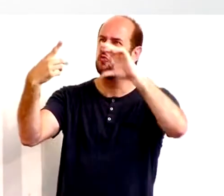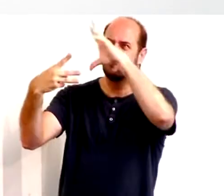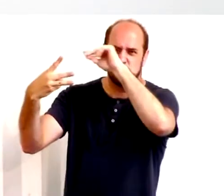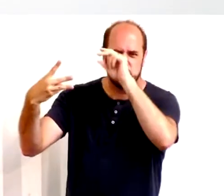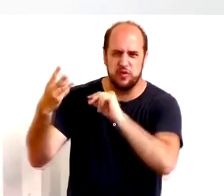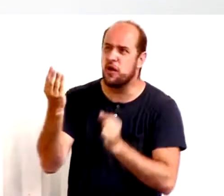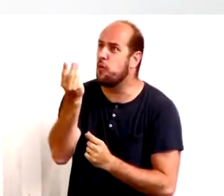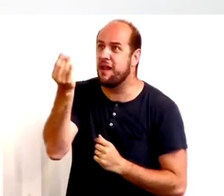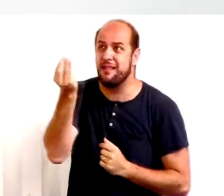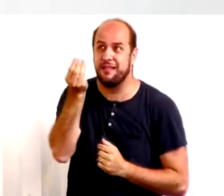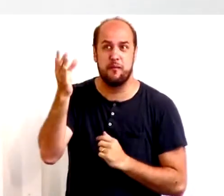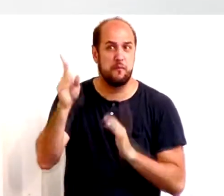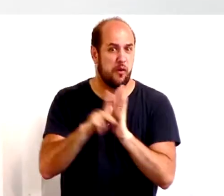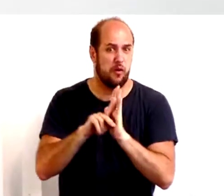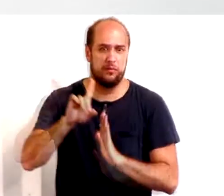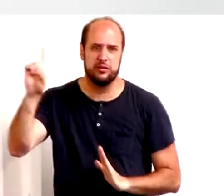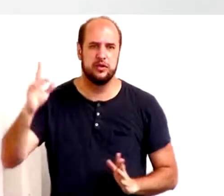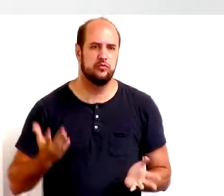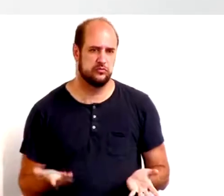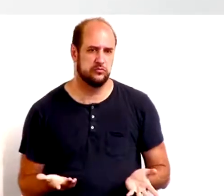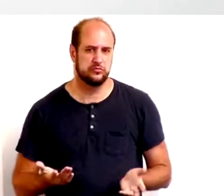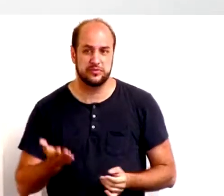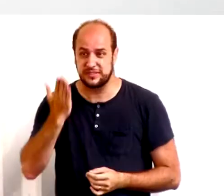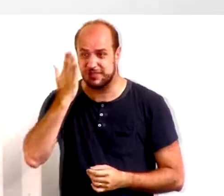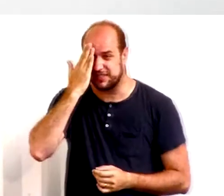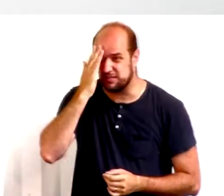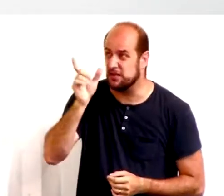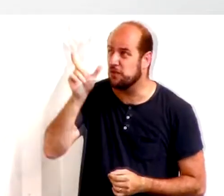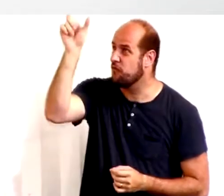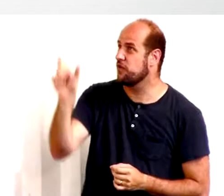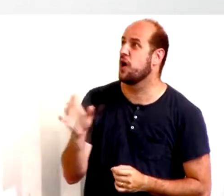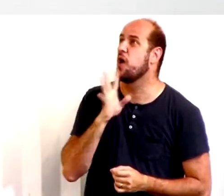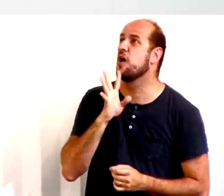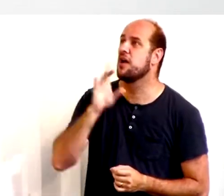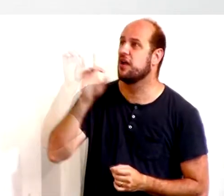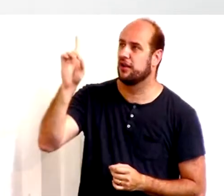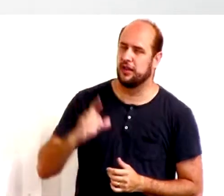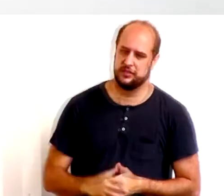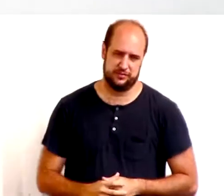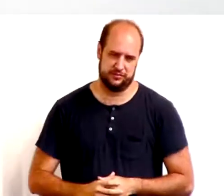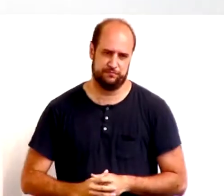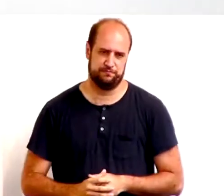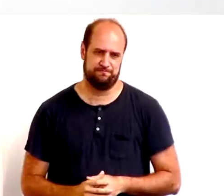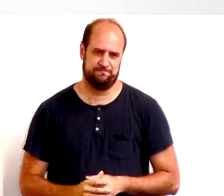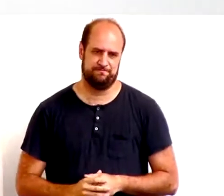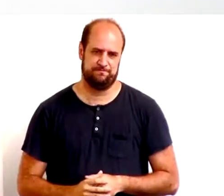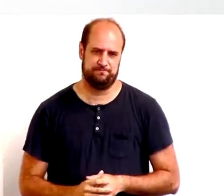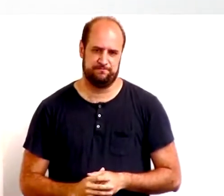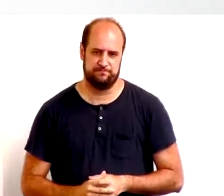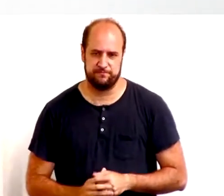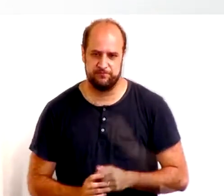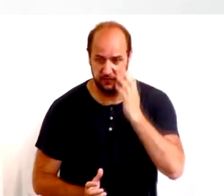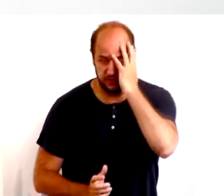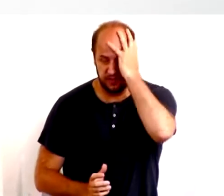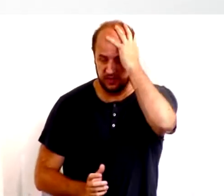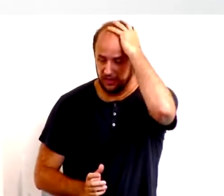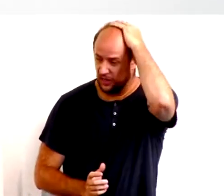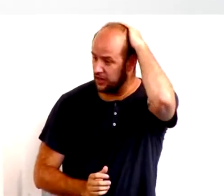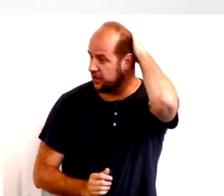vai ao Egito, e quando eles perguntarem quem te mandou, você diz que fui eu? Quem é esse que um